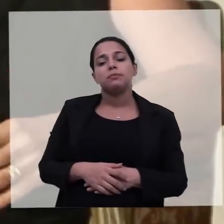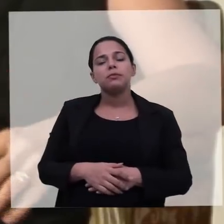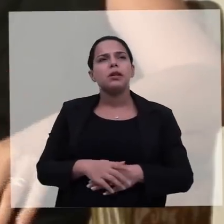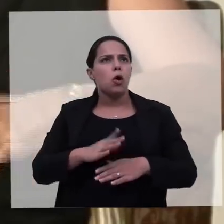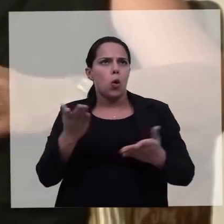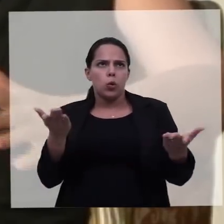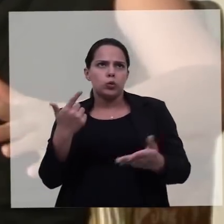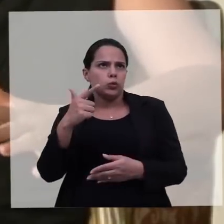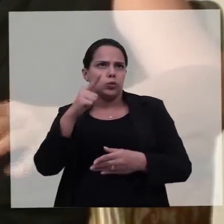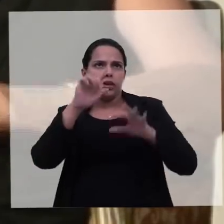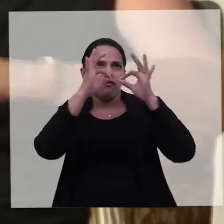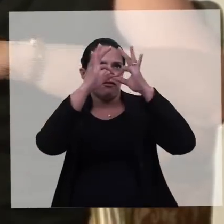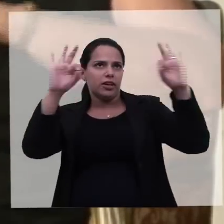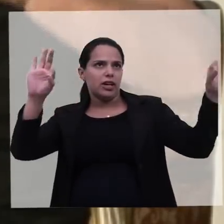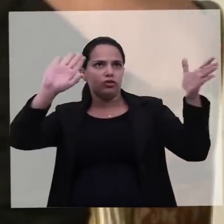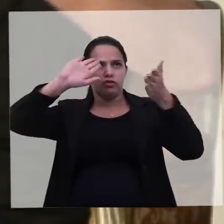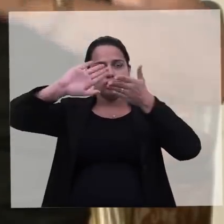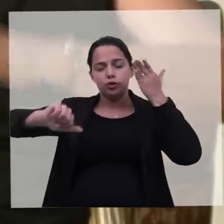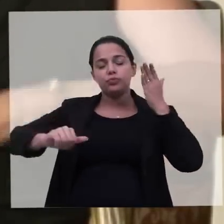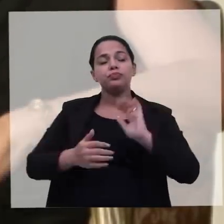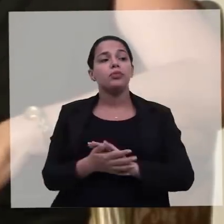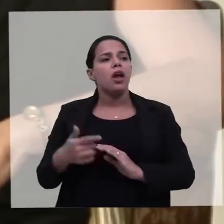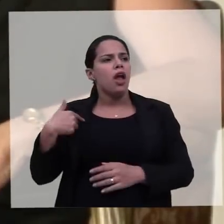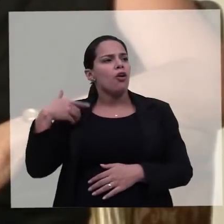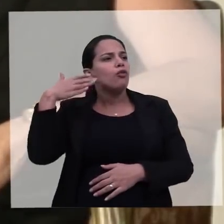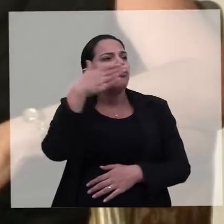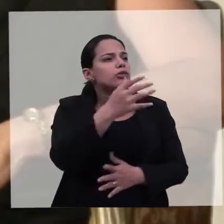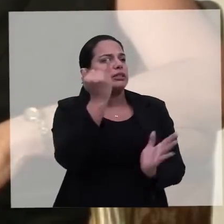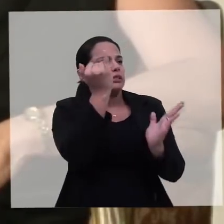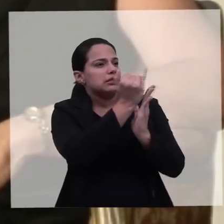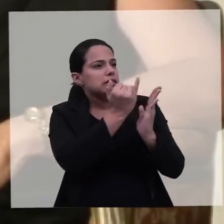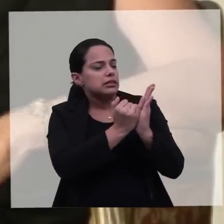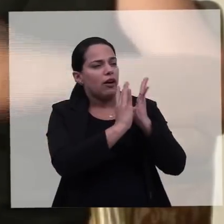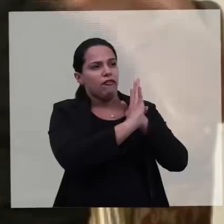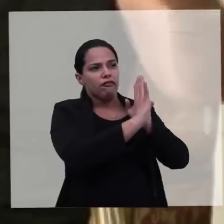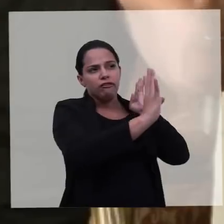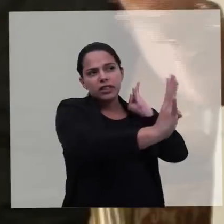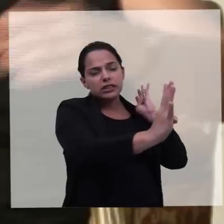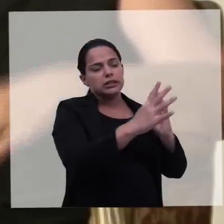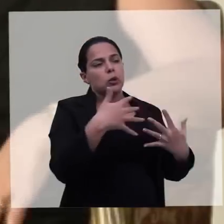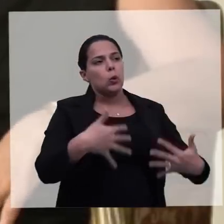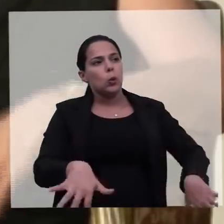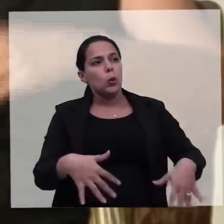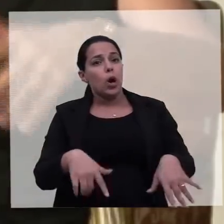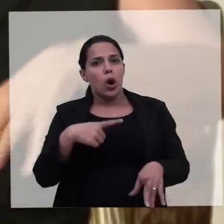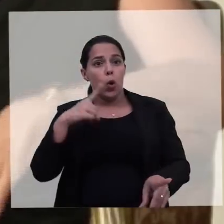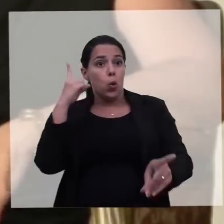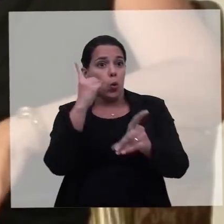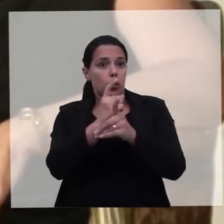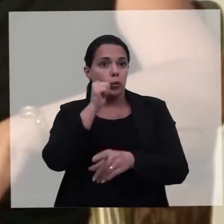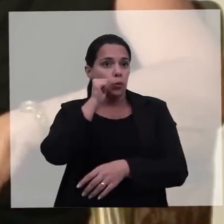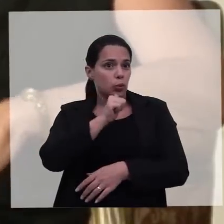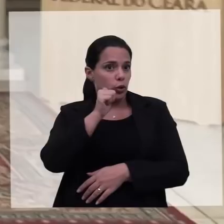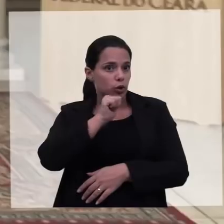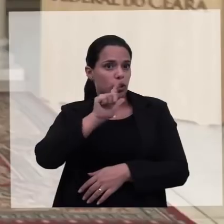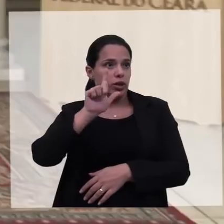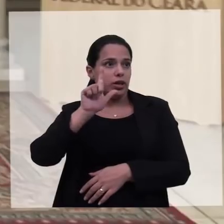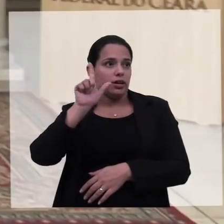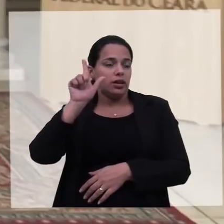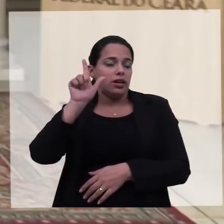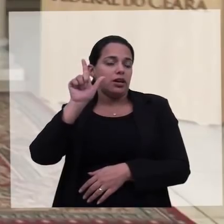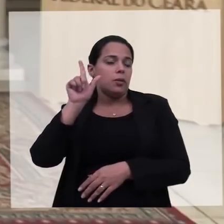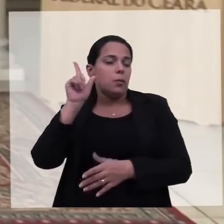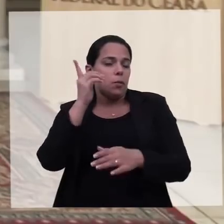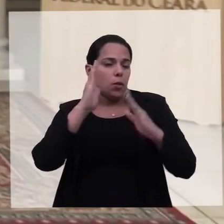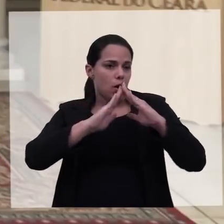nós chegamos ali para fazer a inscrição e muita gente. E encontramos uma menina de Limoeiro que já morava aqui e dizia